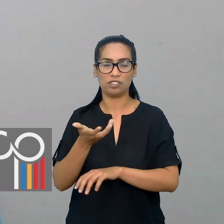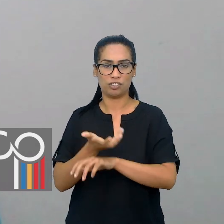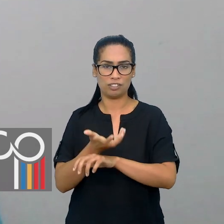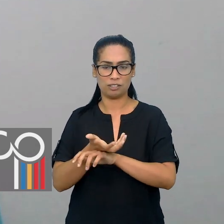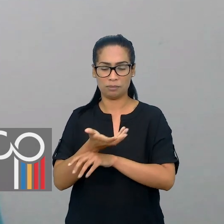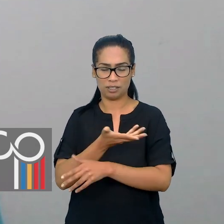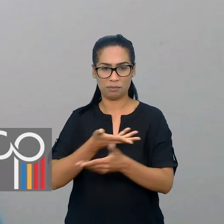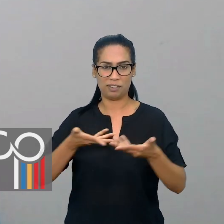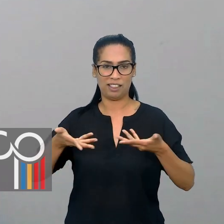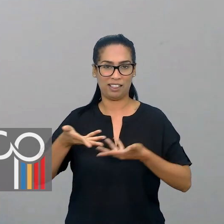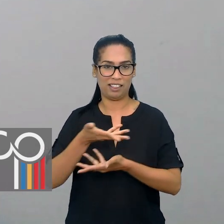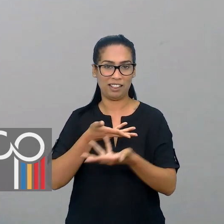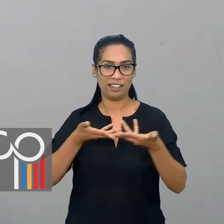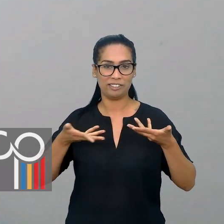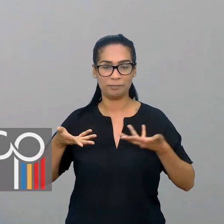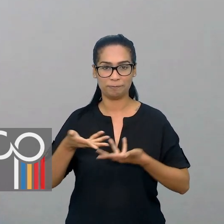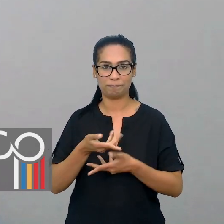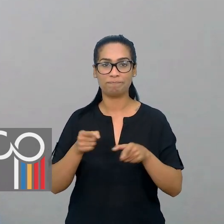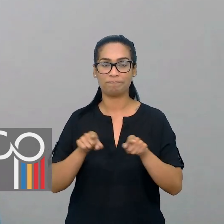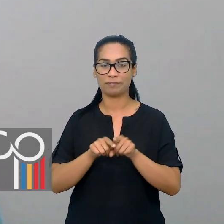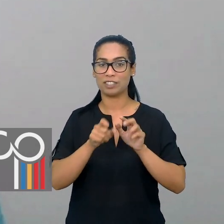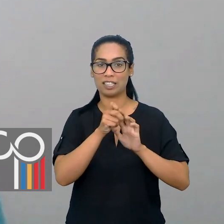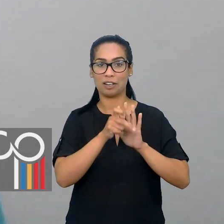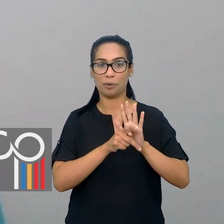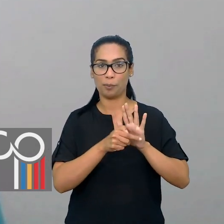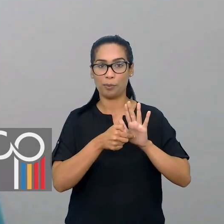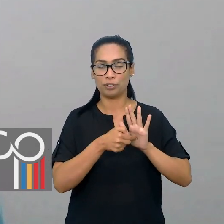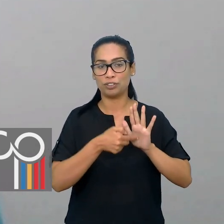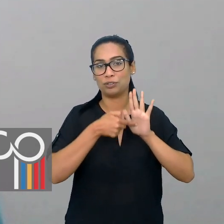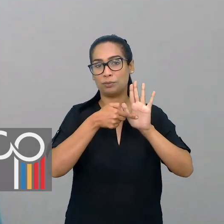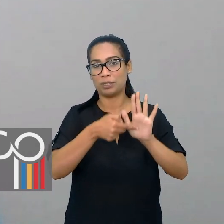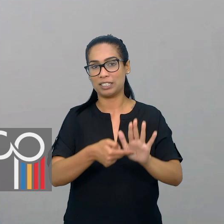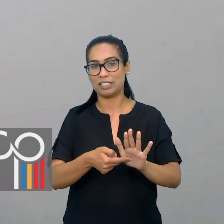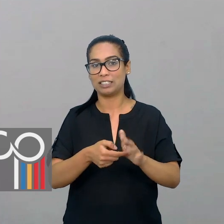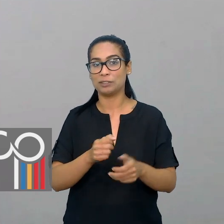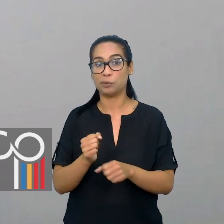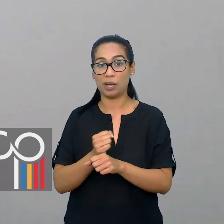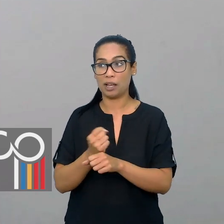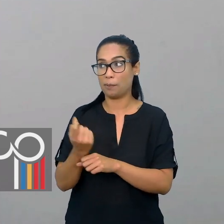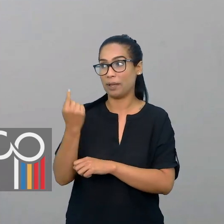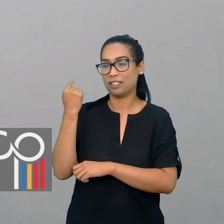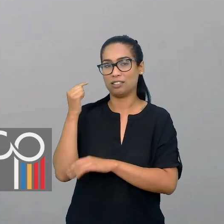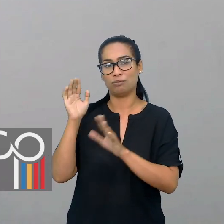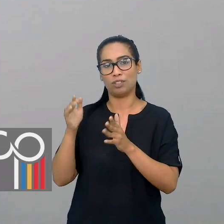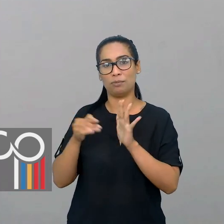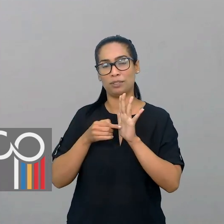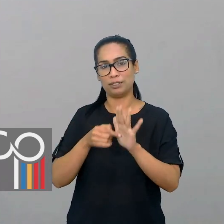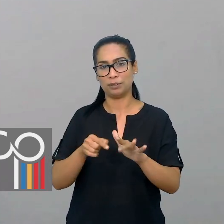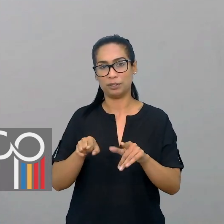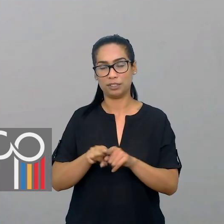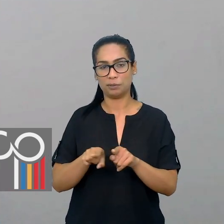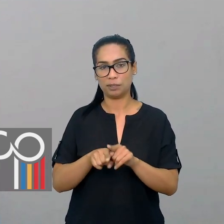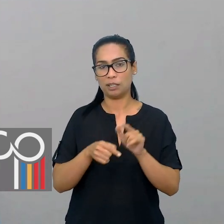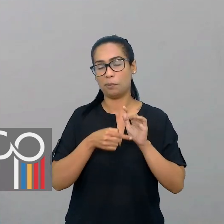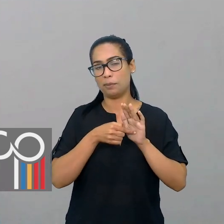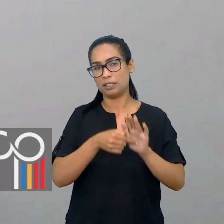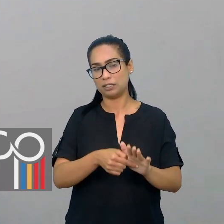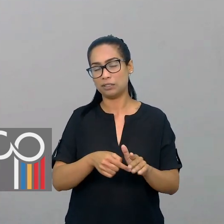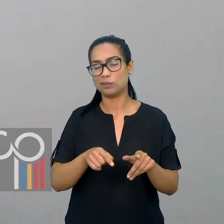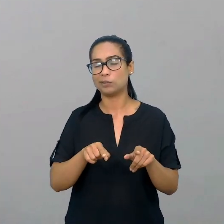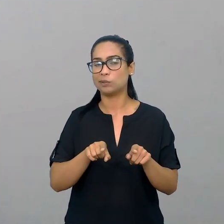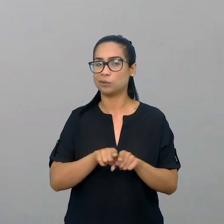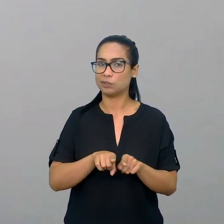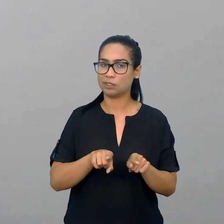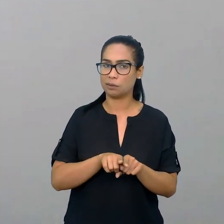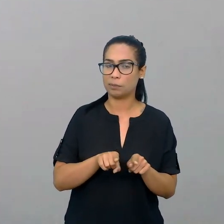gostem dessa nossa proposta que a gente já vem trazendo desde o ano passado. Vou me apresentar um pouco, principalmente para os de Biologia, que